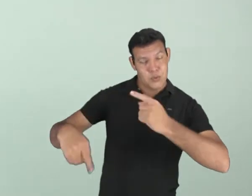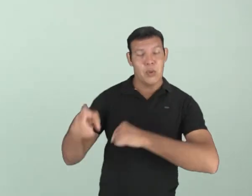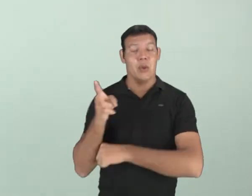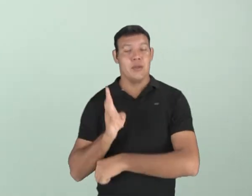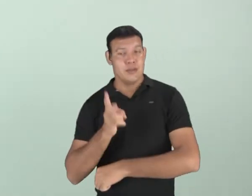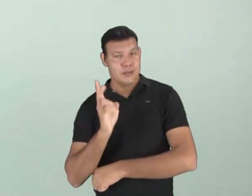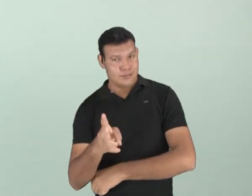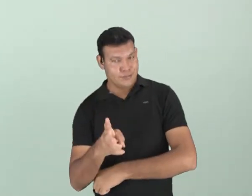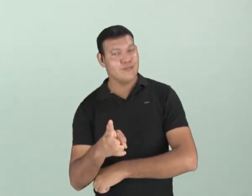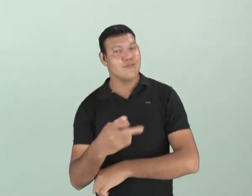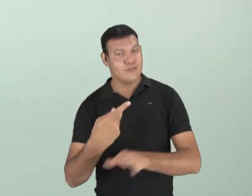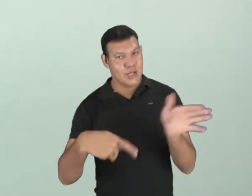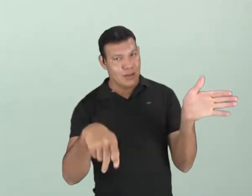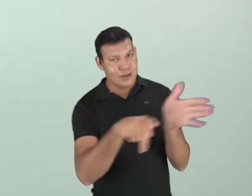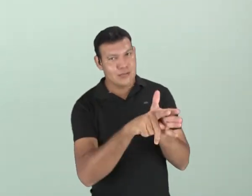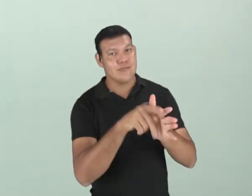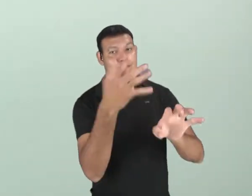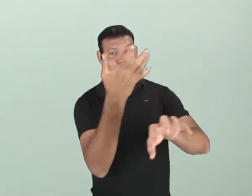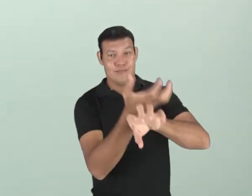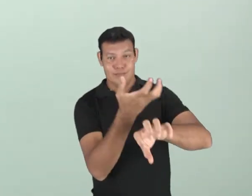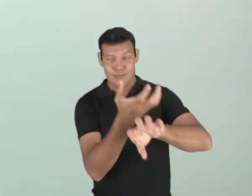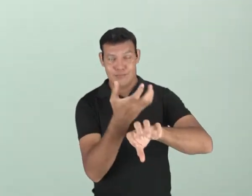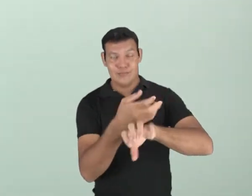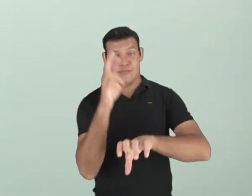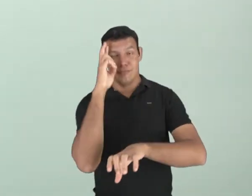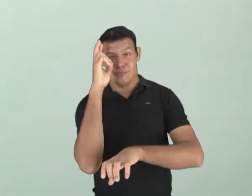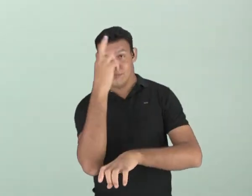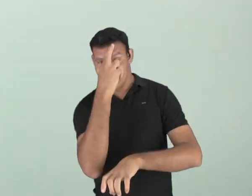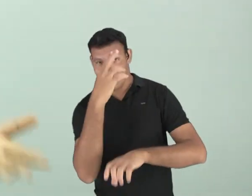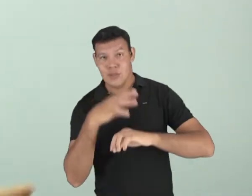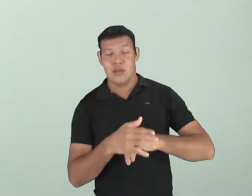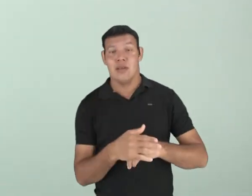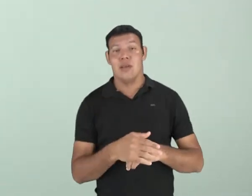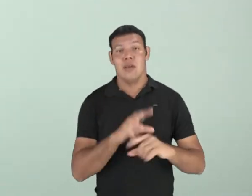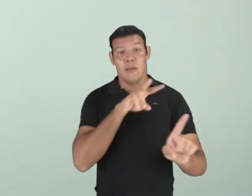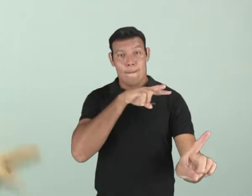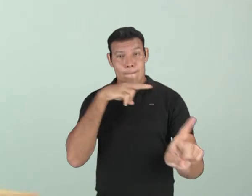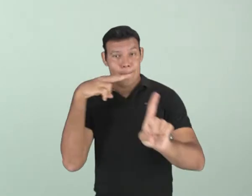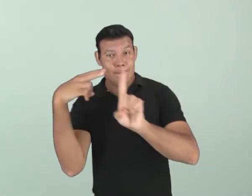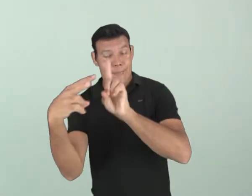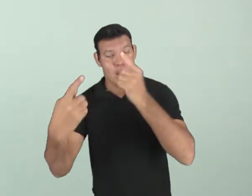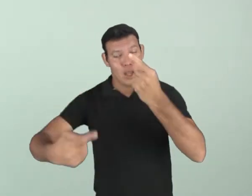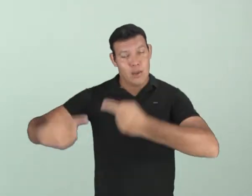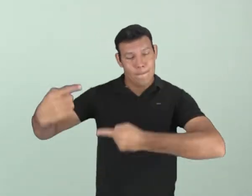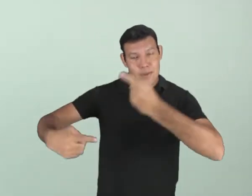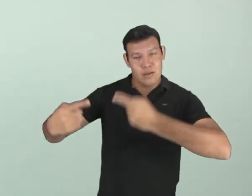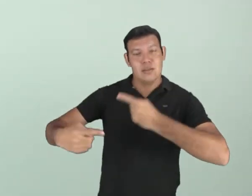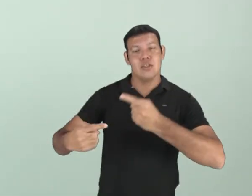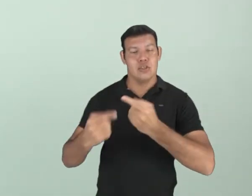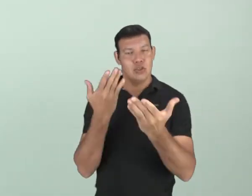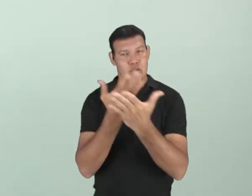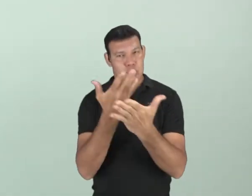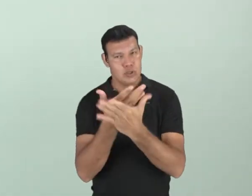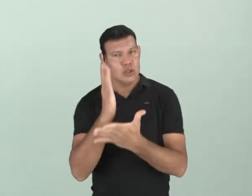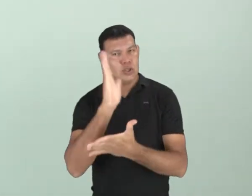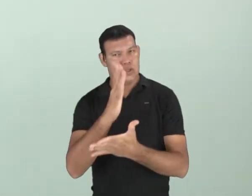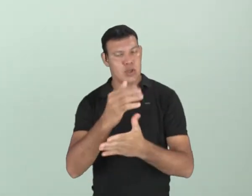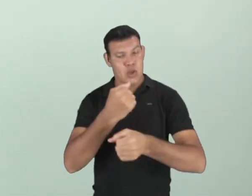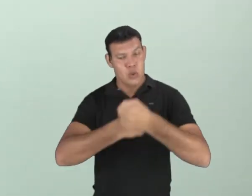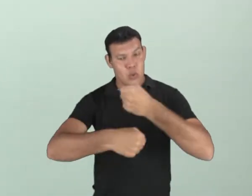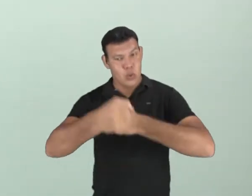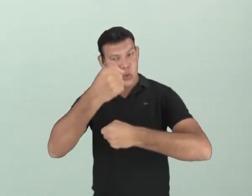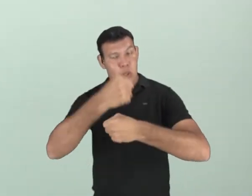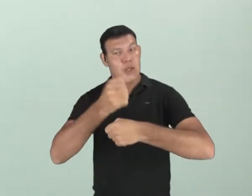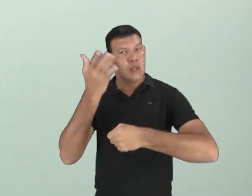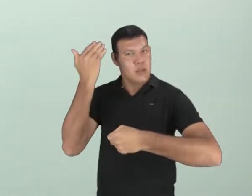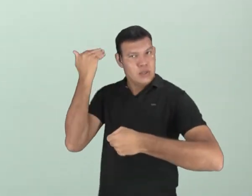assuntos pertinentes à nossa disciplina. Dentro dessa perspectiva de discutir o que vocês viram, né, no ano passado,